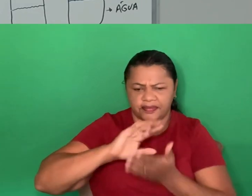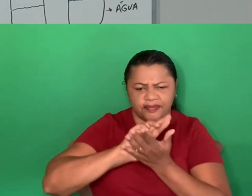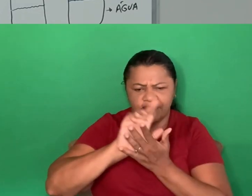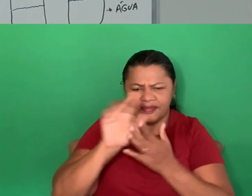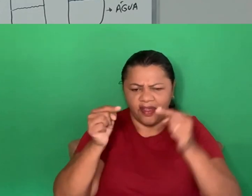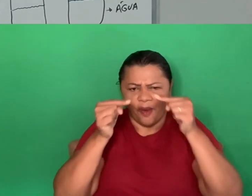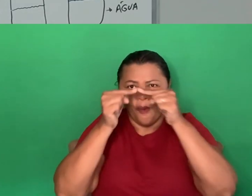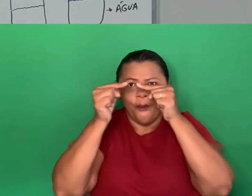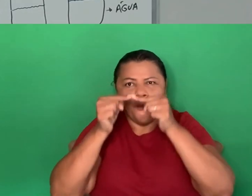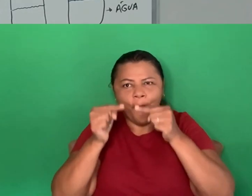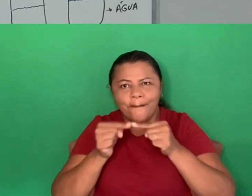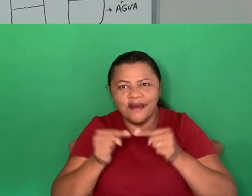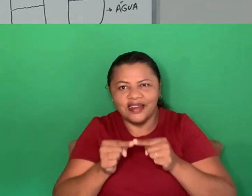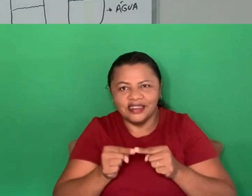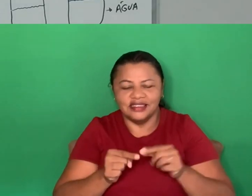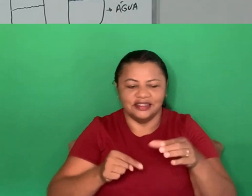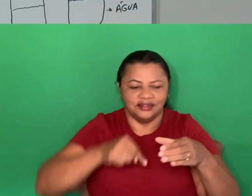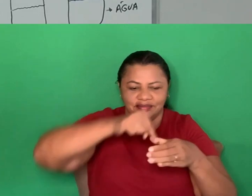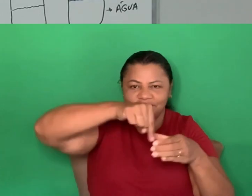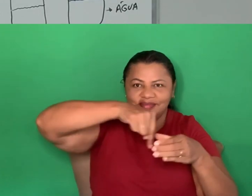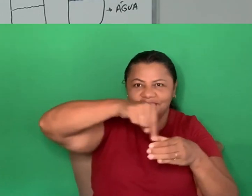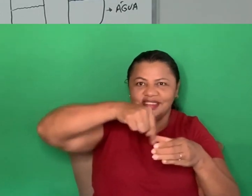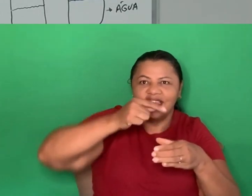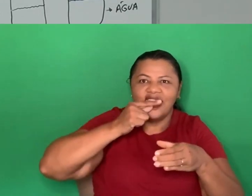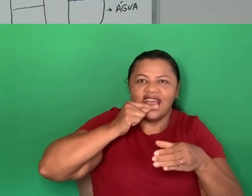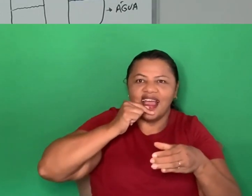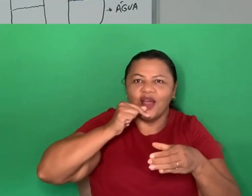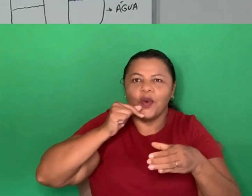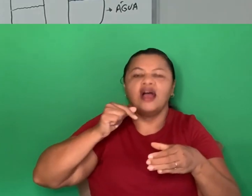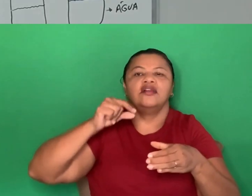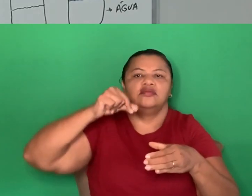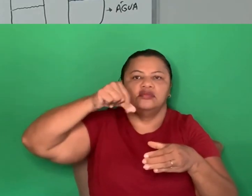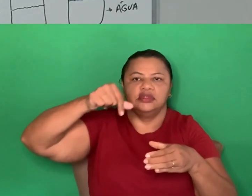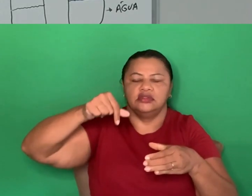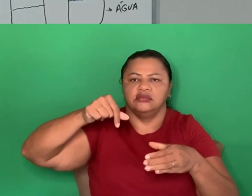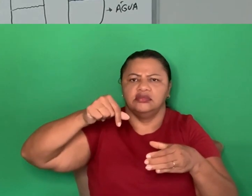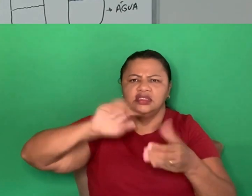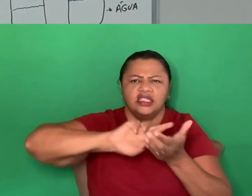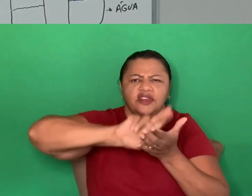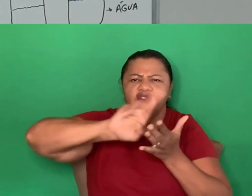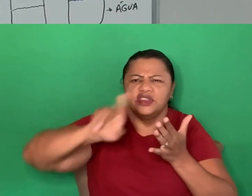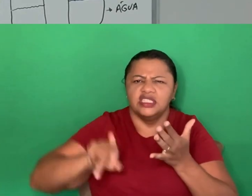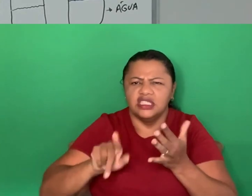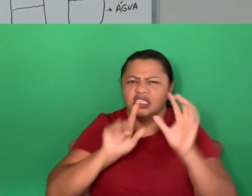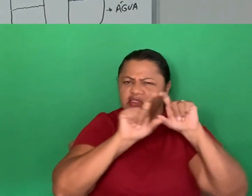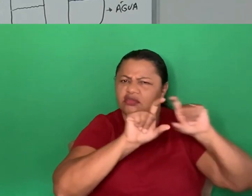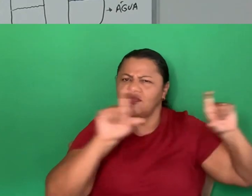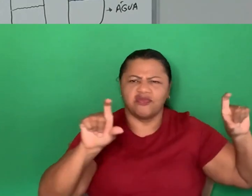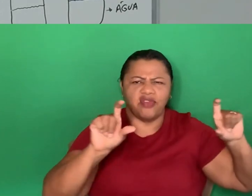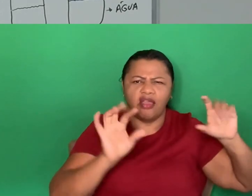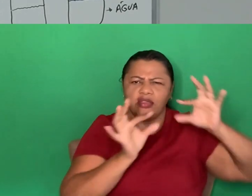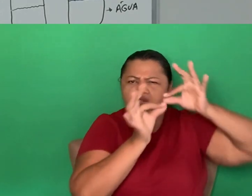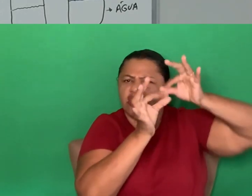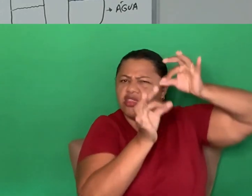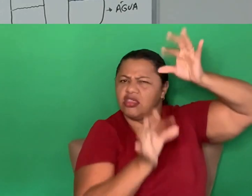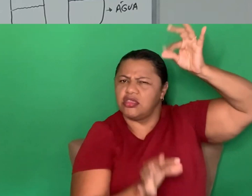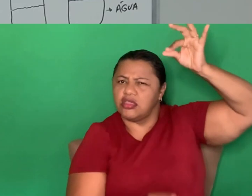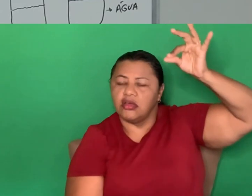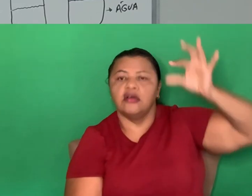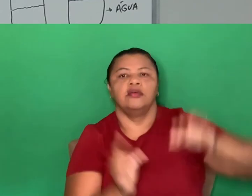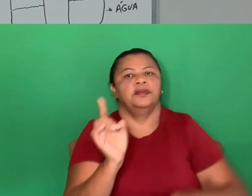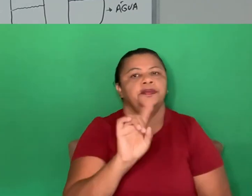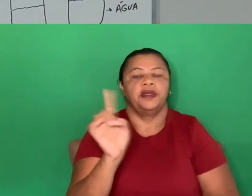congela a 0 graus Celsius. O ponto de ebulição da água é 100 graus Celsius, a temperatura em que a água ferve, sob